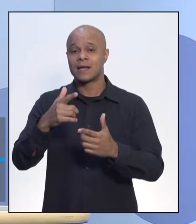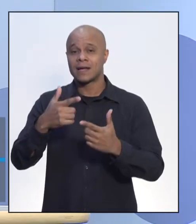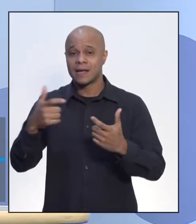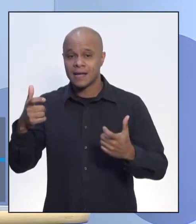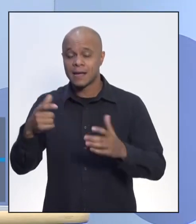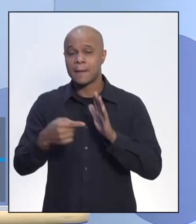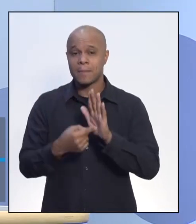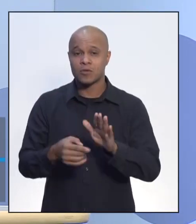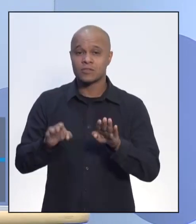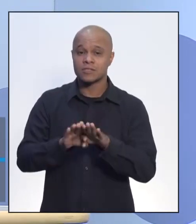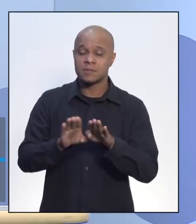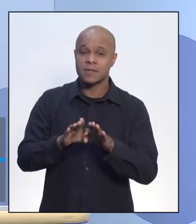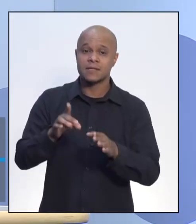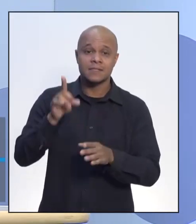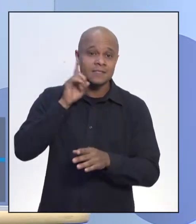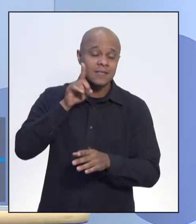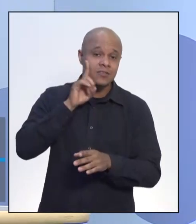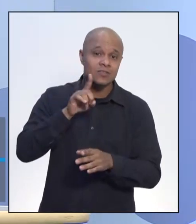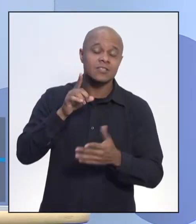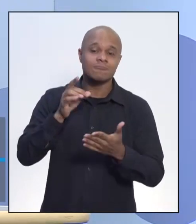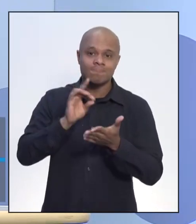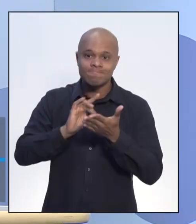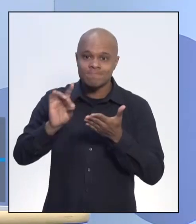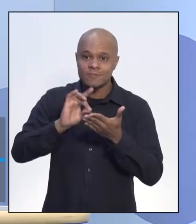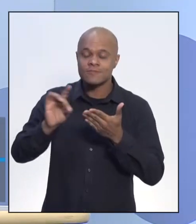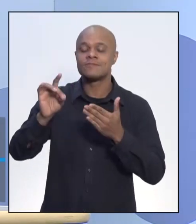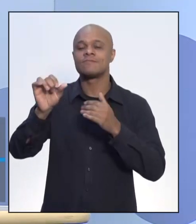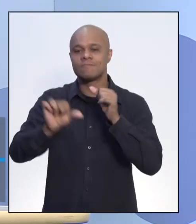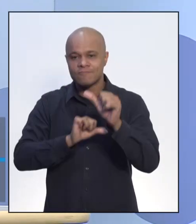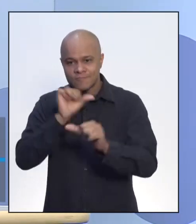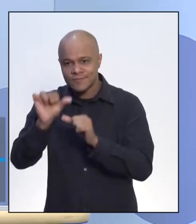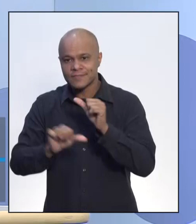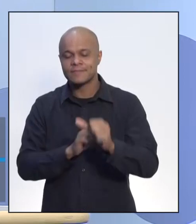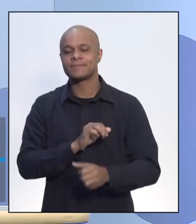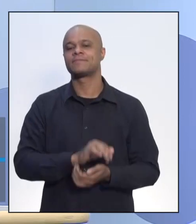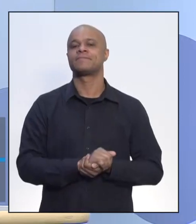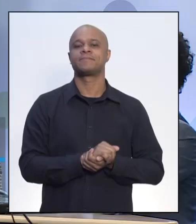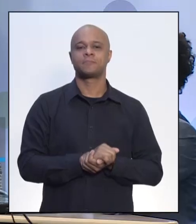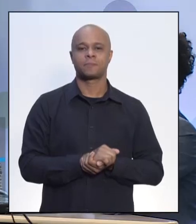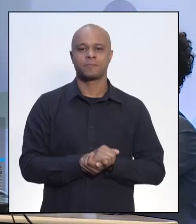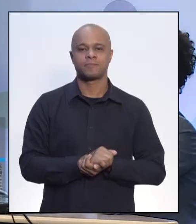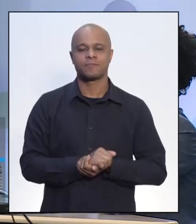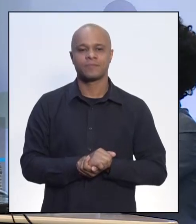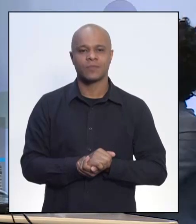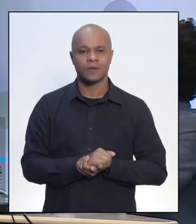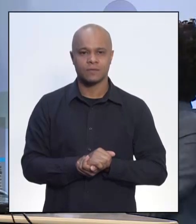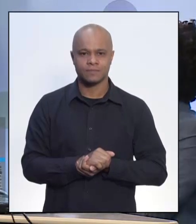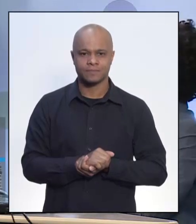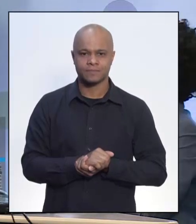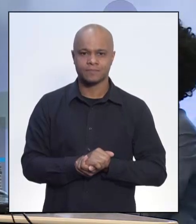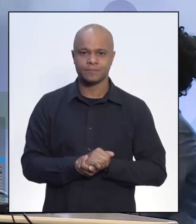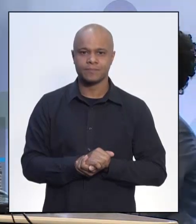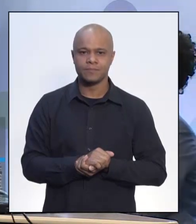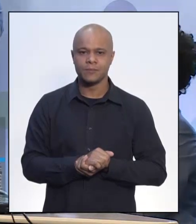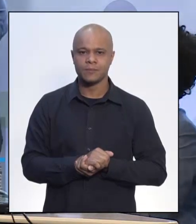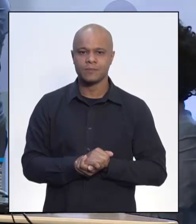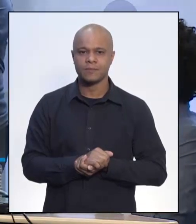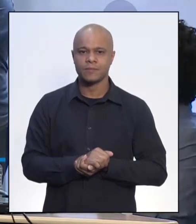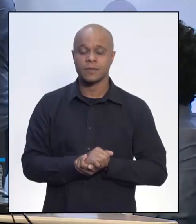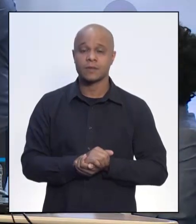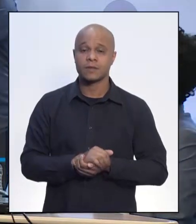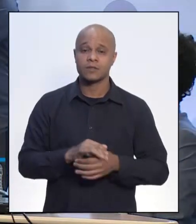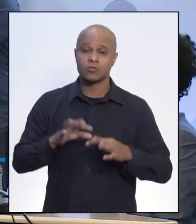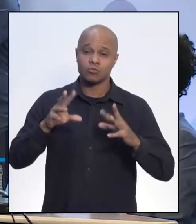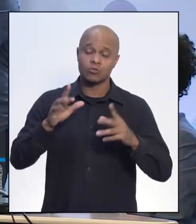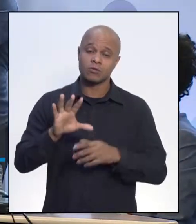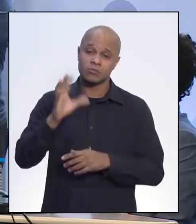aí, os Estados Unidos viram inimigos do Afeganistão. Exatamente. Logicamente, né, com essa, toda a situação que a professora